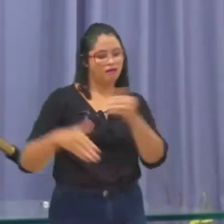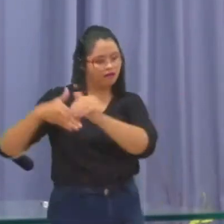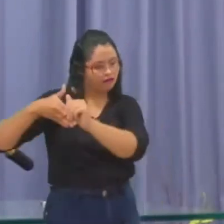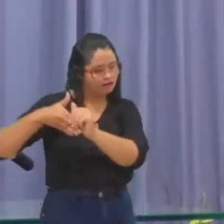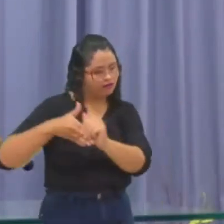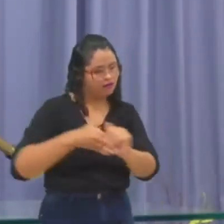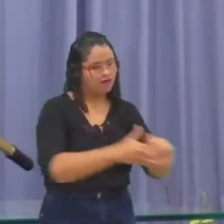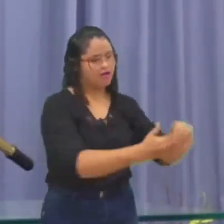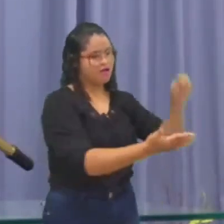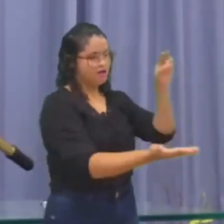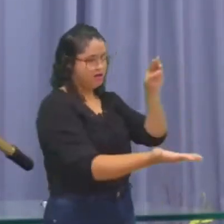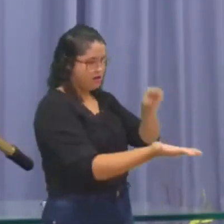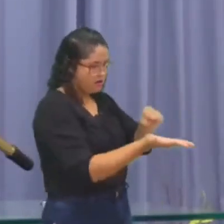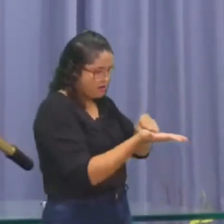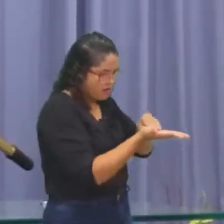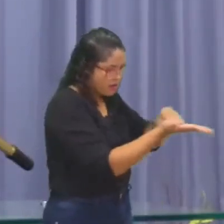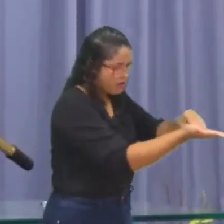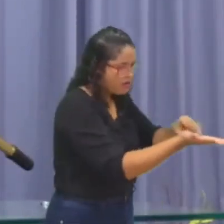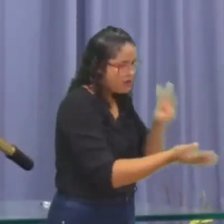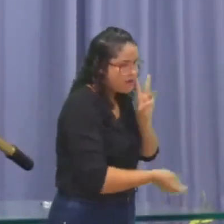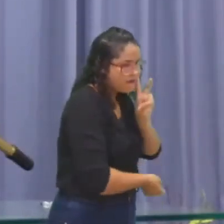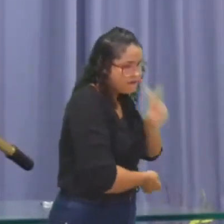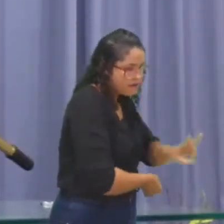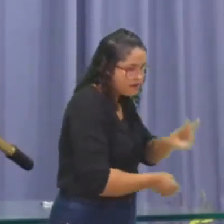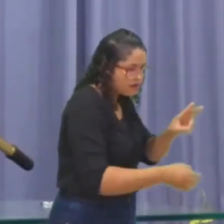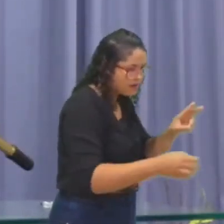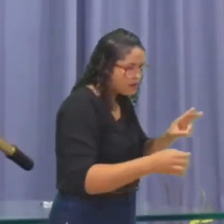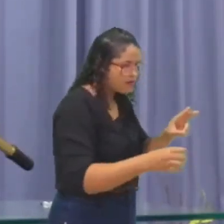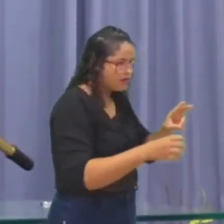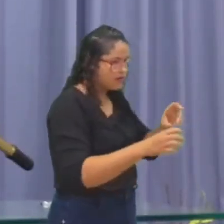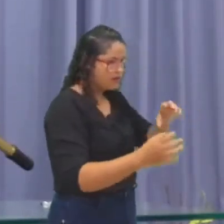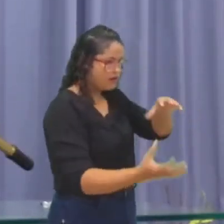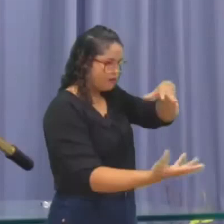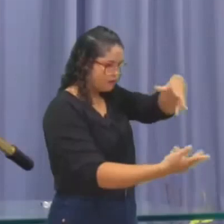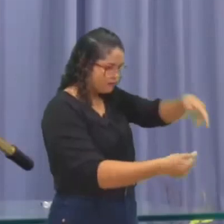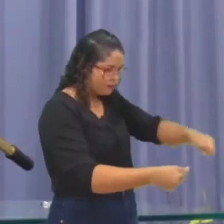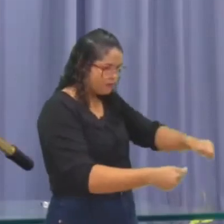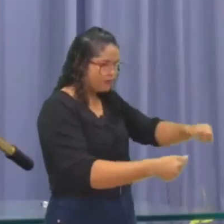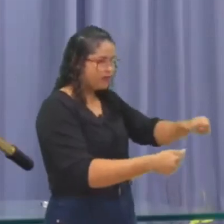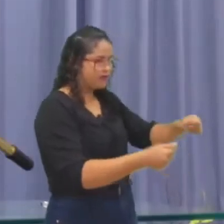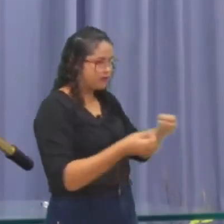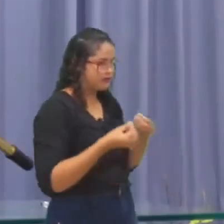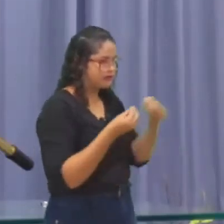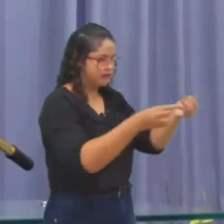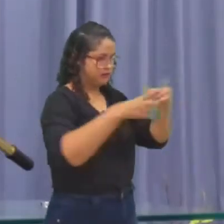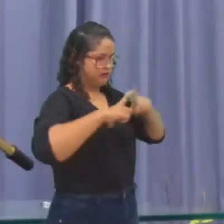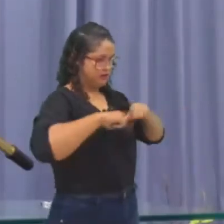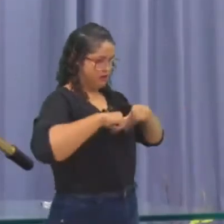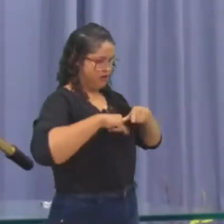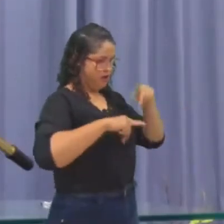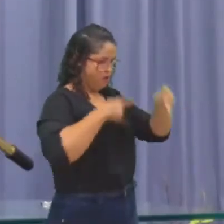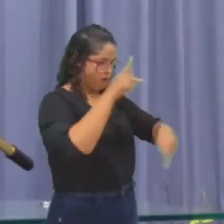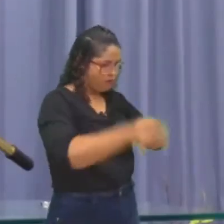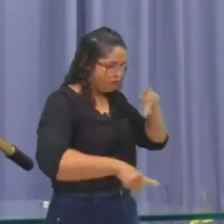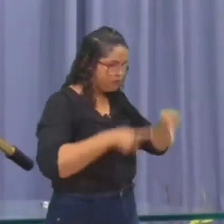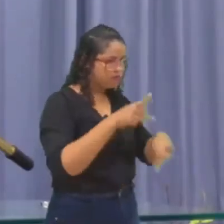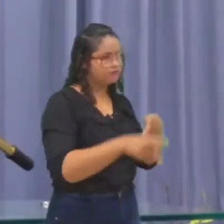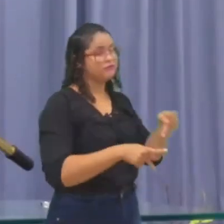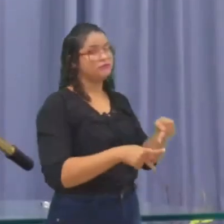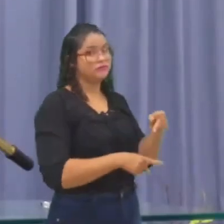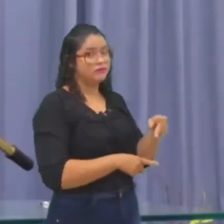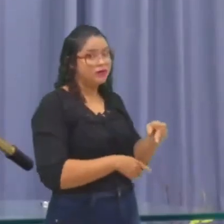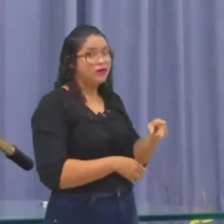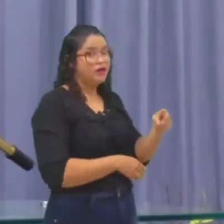nobre missão de espiar a terra que Deus havia prometido dar a Israel, seu povo. Veja